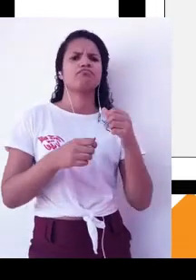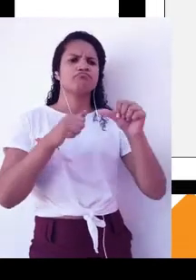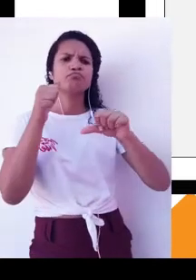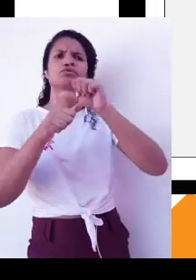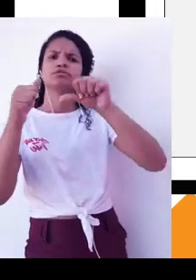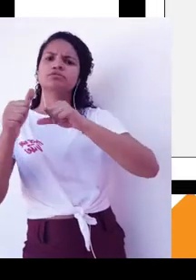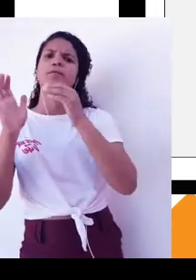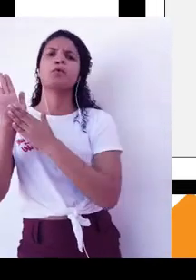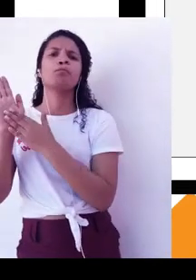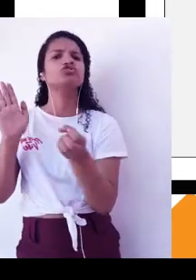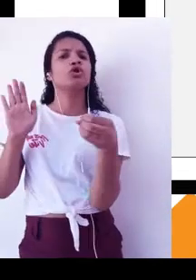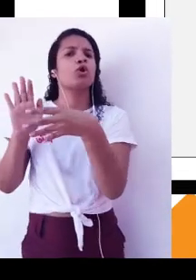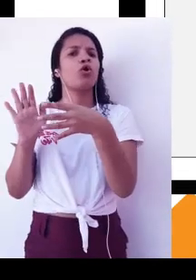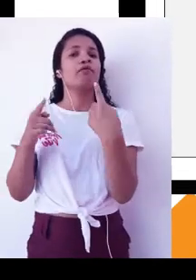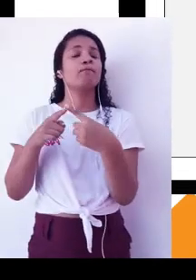porque